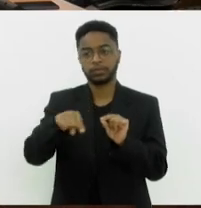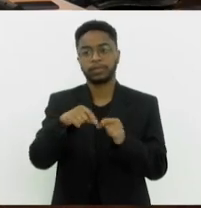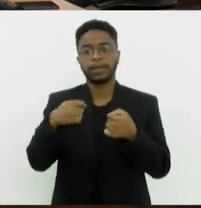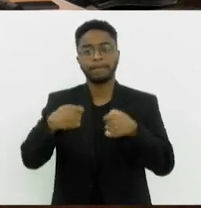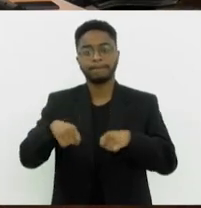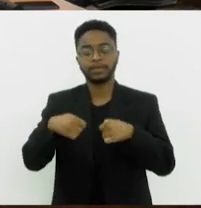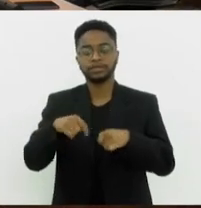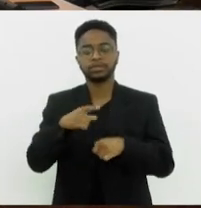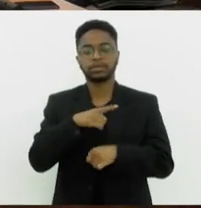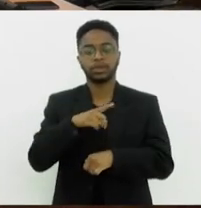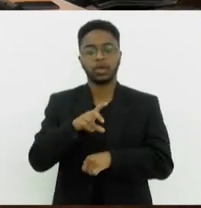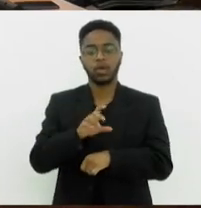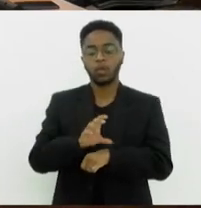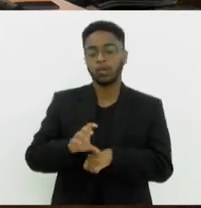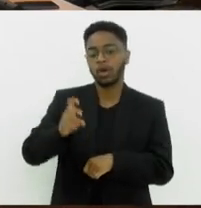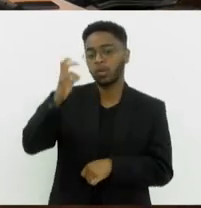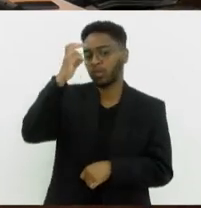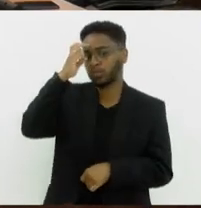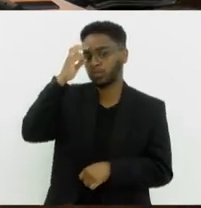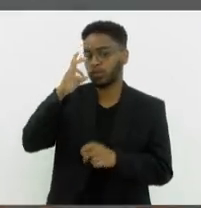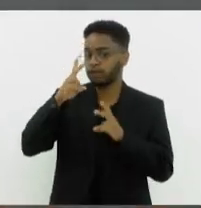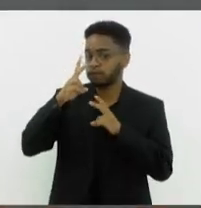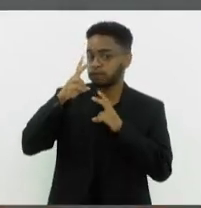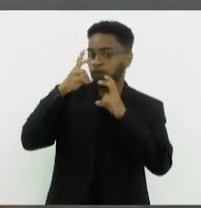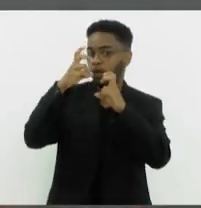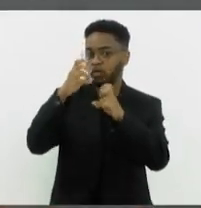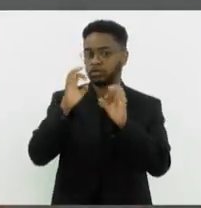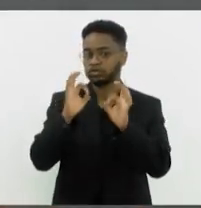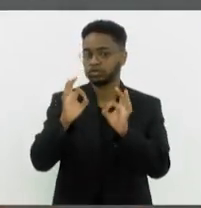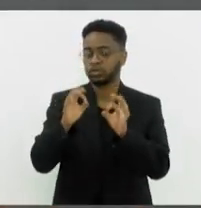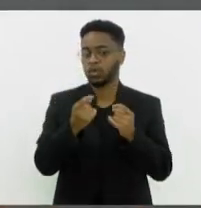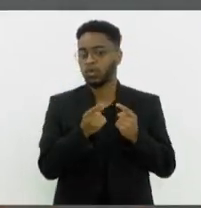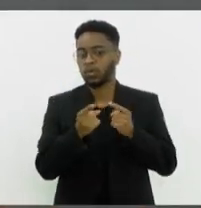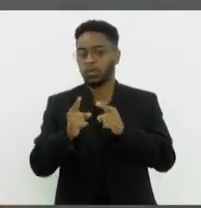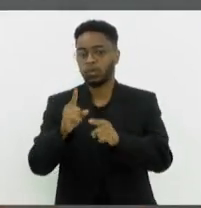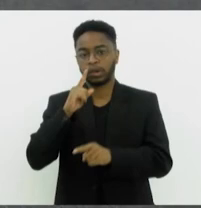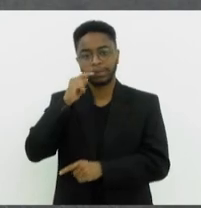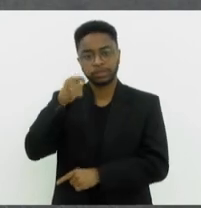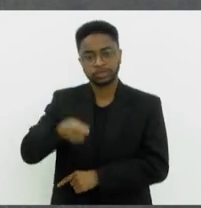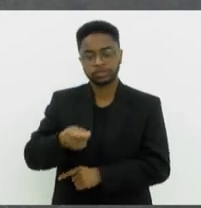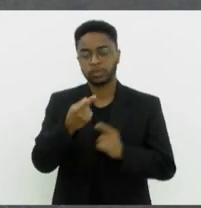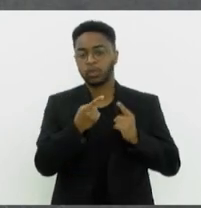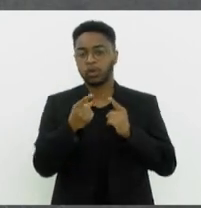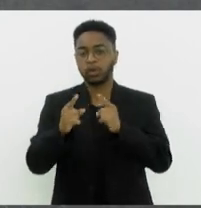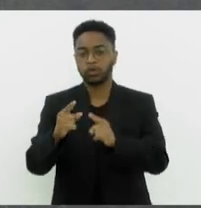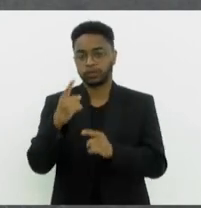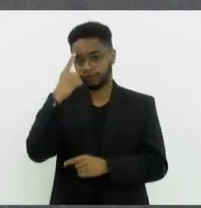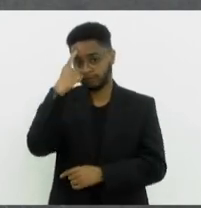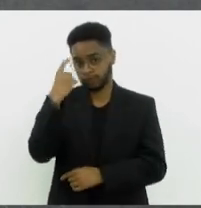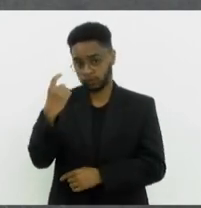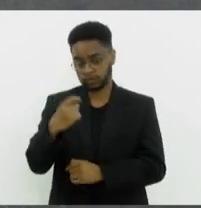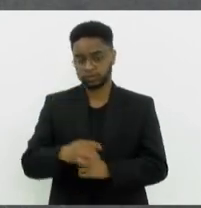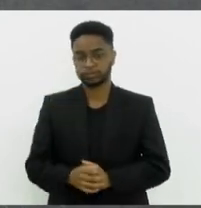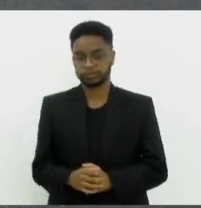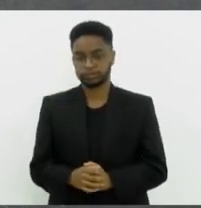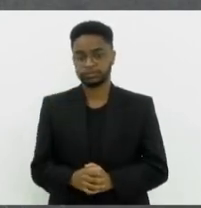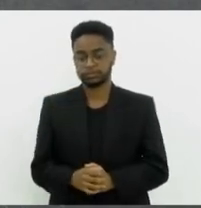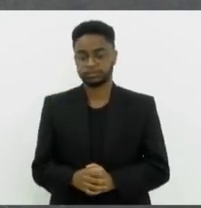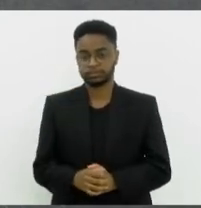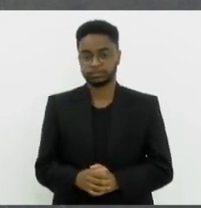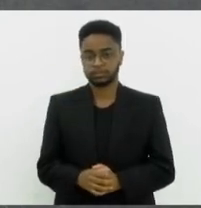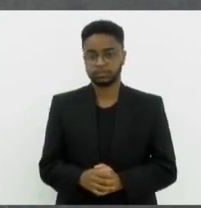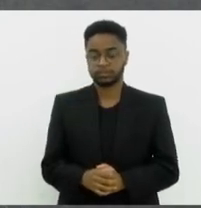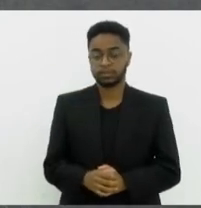uma cultura muito forte, antimachista, antiviolência, porque o